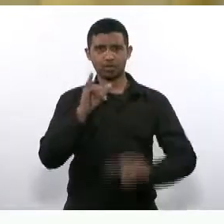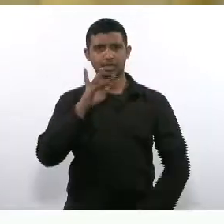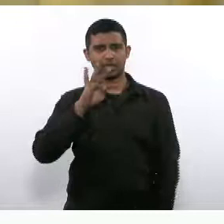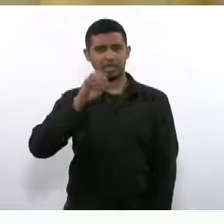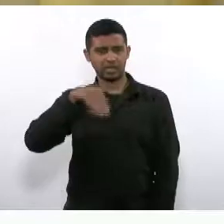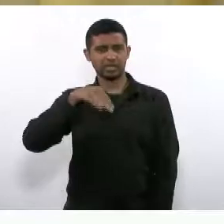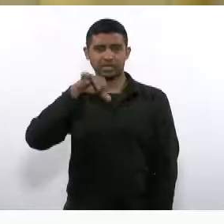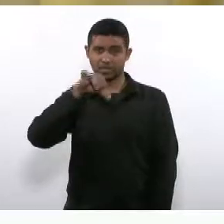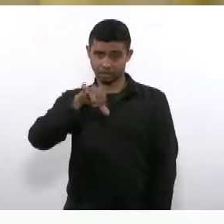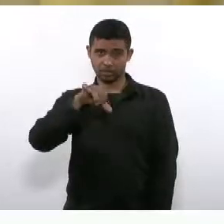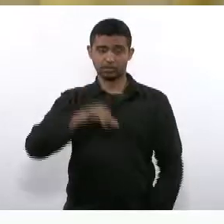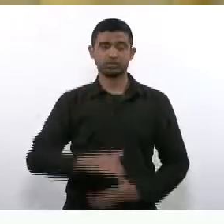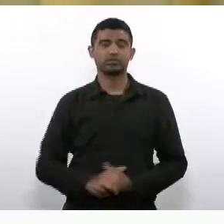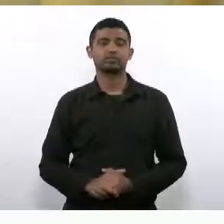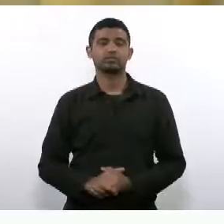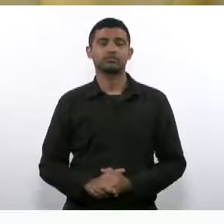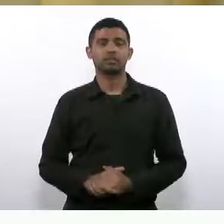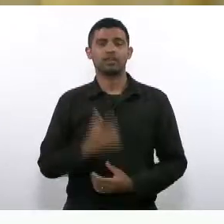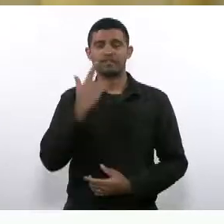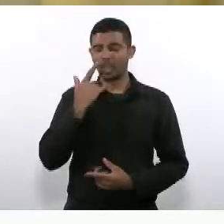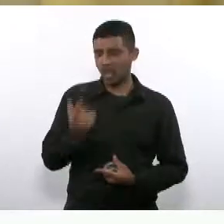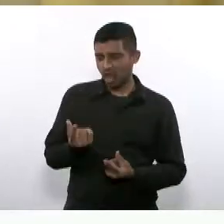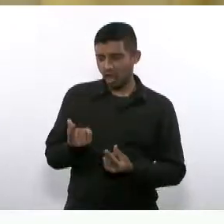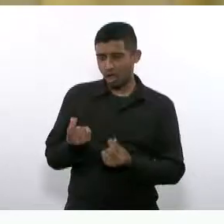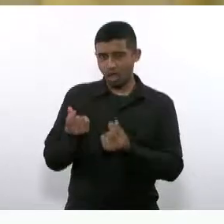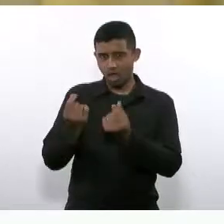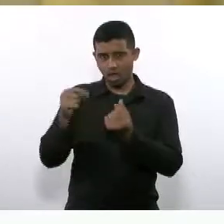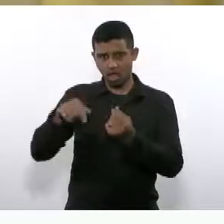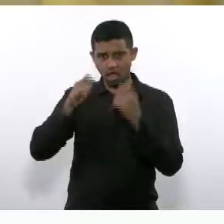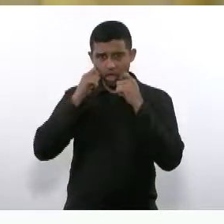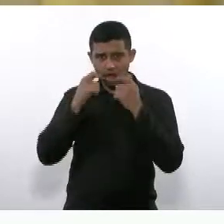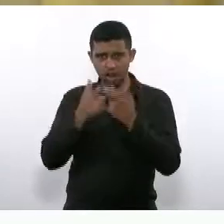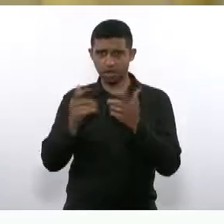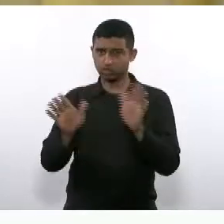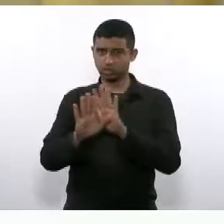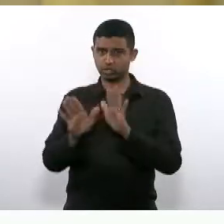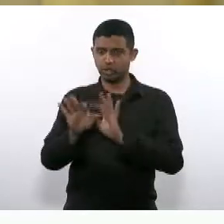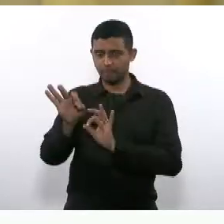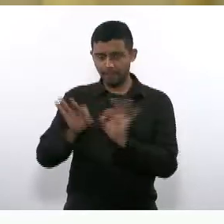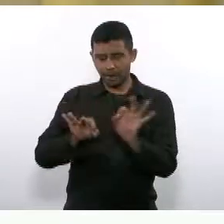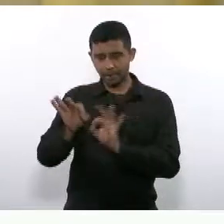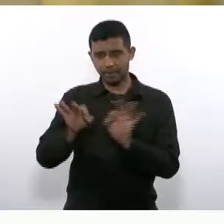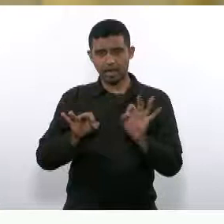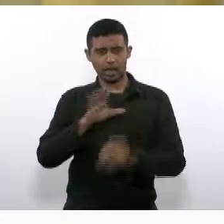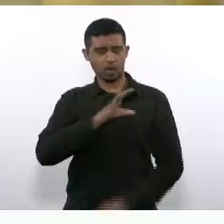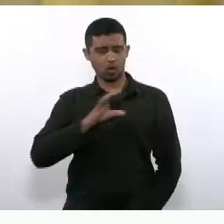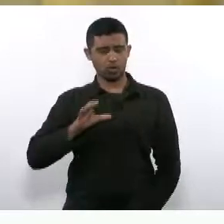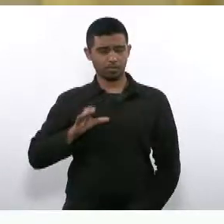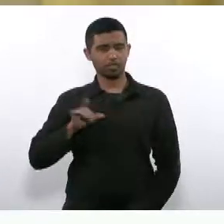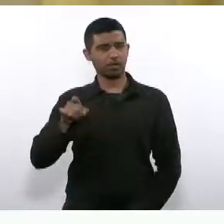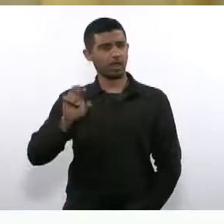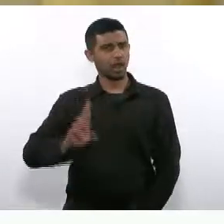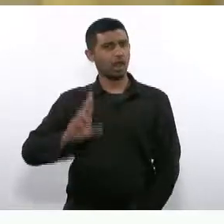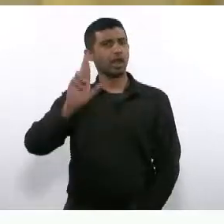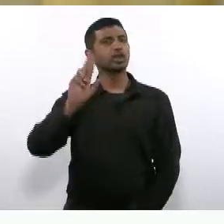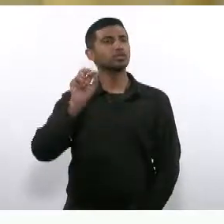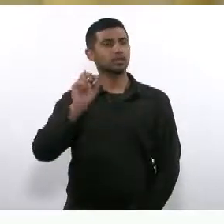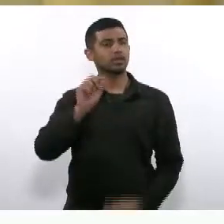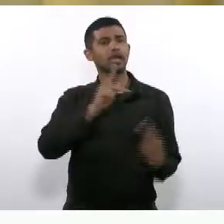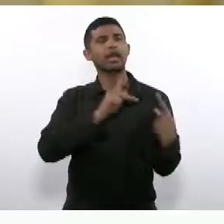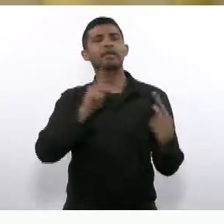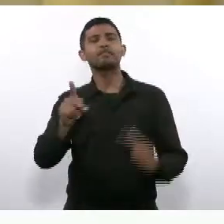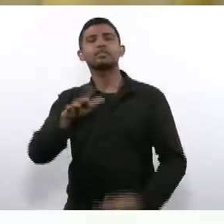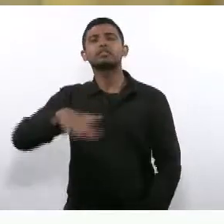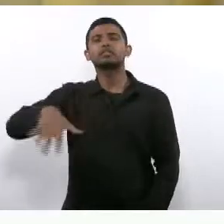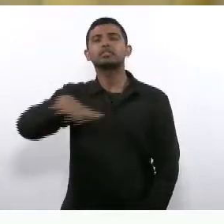instituir, sem aumento de custos para a Assembleia, uma comissão permanente responsável pela visitação dos serviços